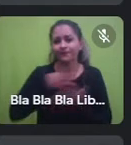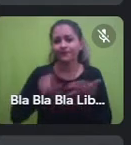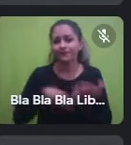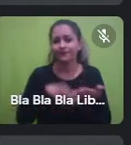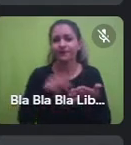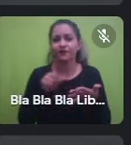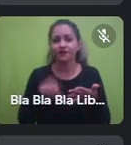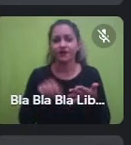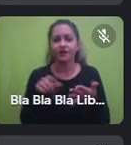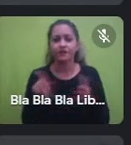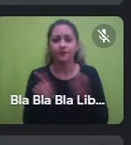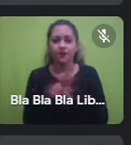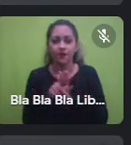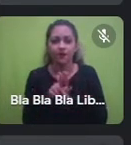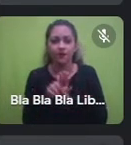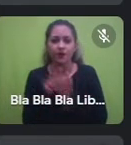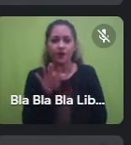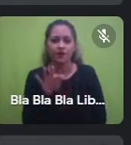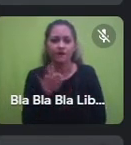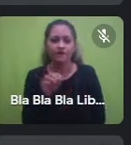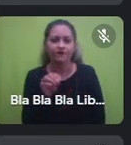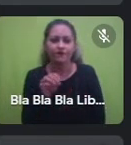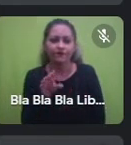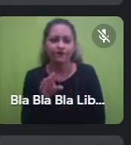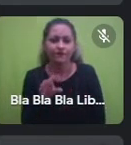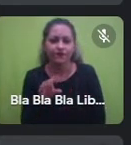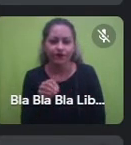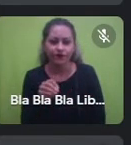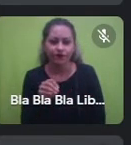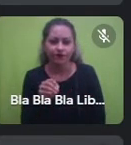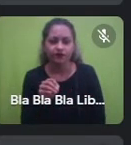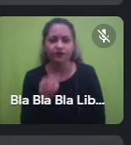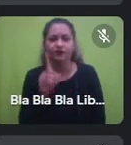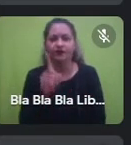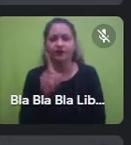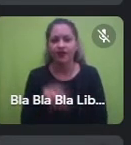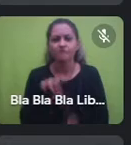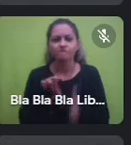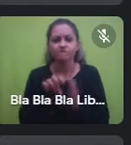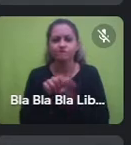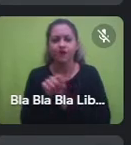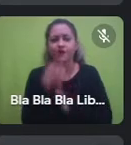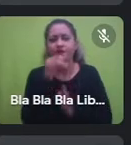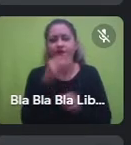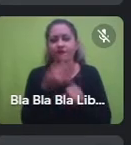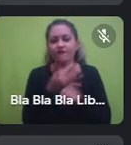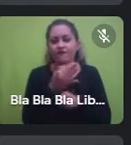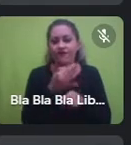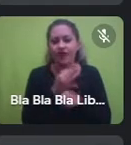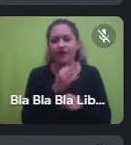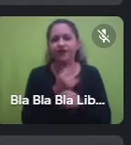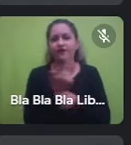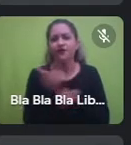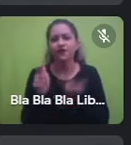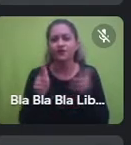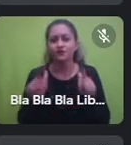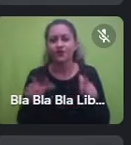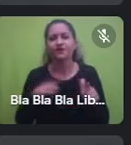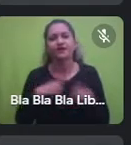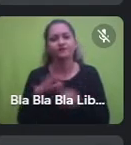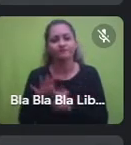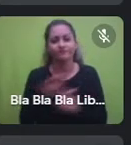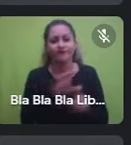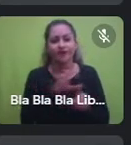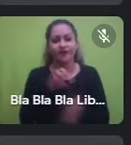foco, no caso, os metais que são explorados, lá, o ferro e os seus contaminantes,